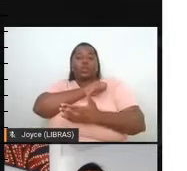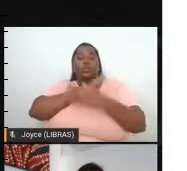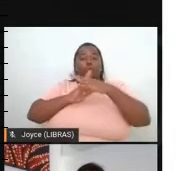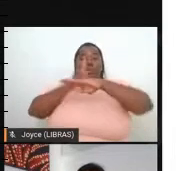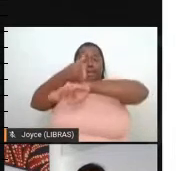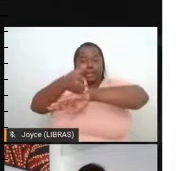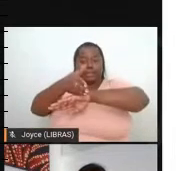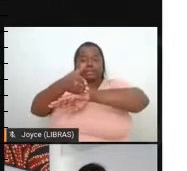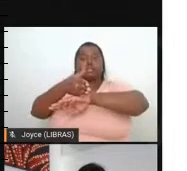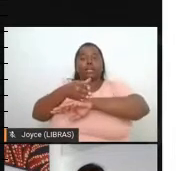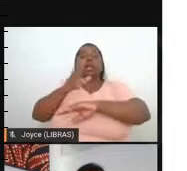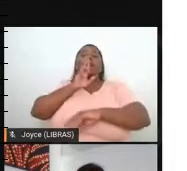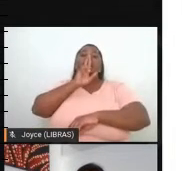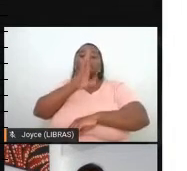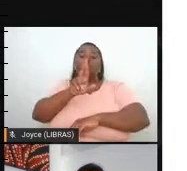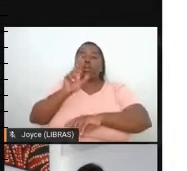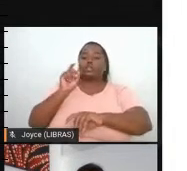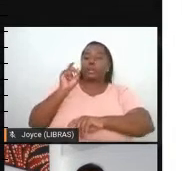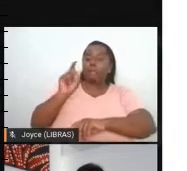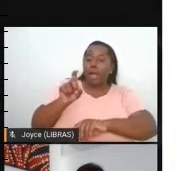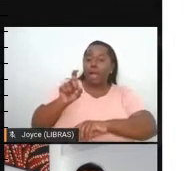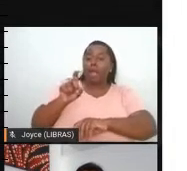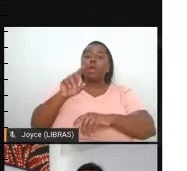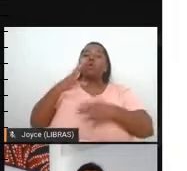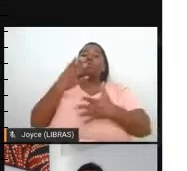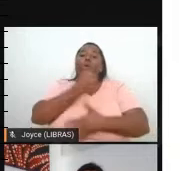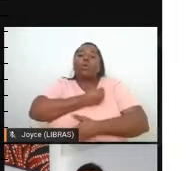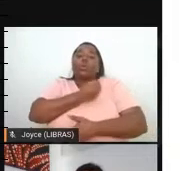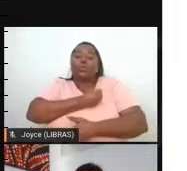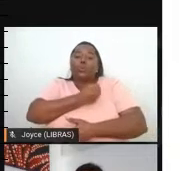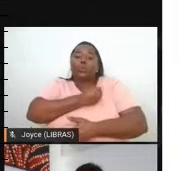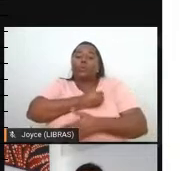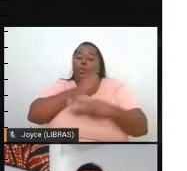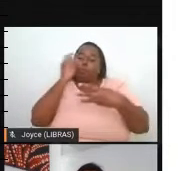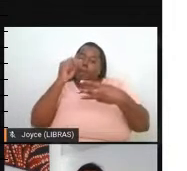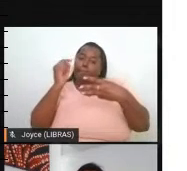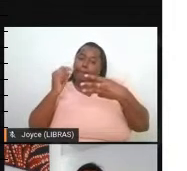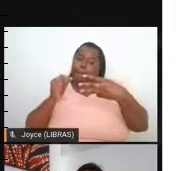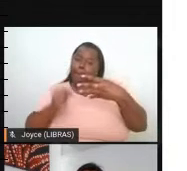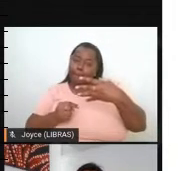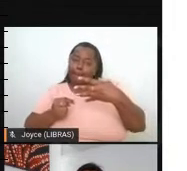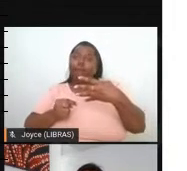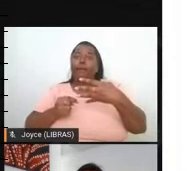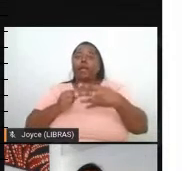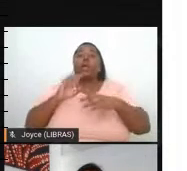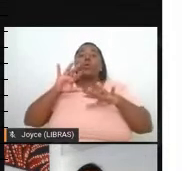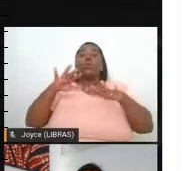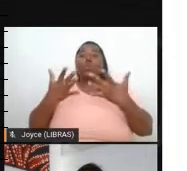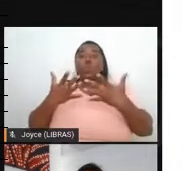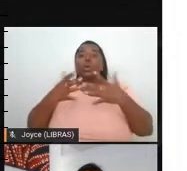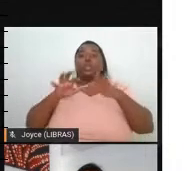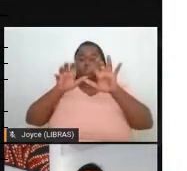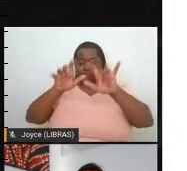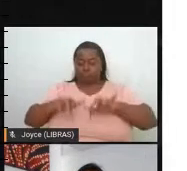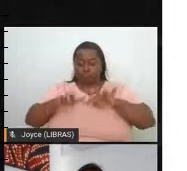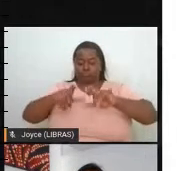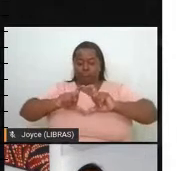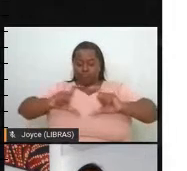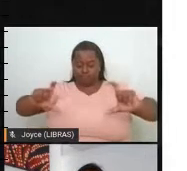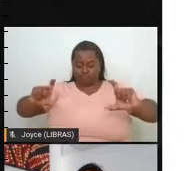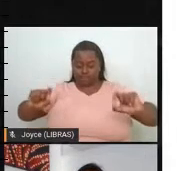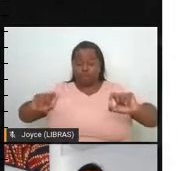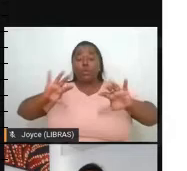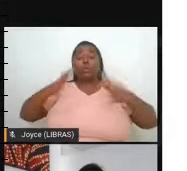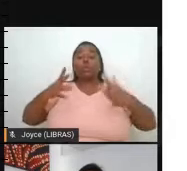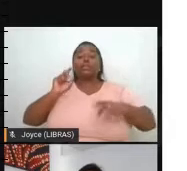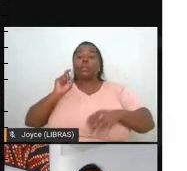embaixo, né? Qual é o valor da vazão, da velocidade e da pressão. A hora que ele clica em verificar, né? Quando ele clica em